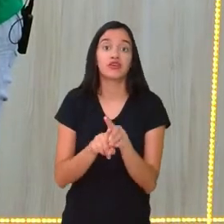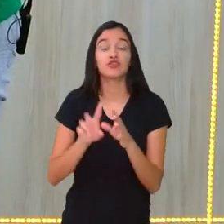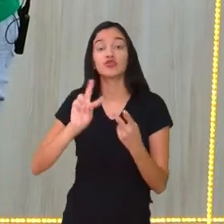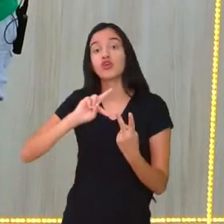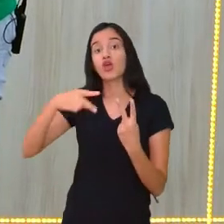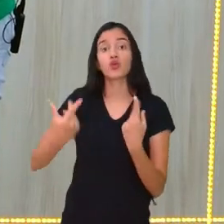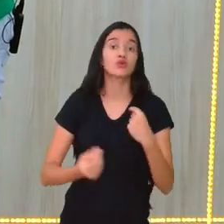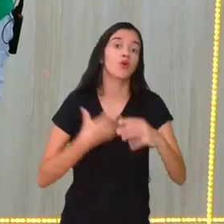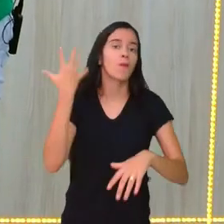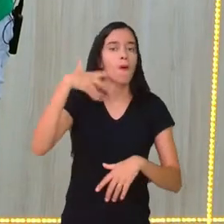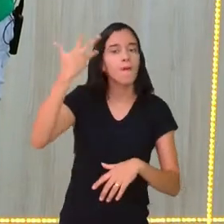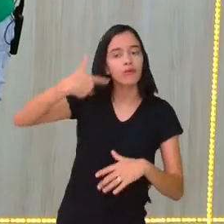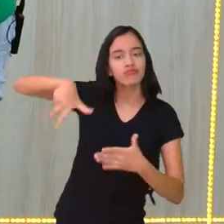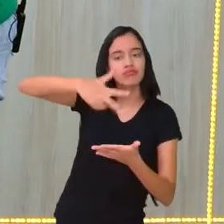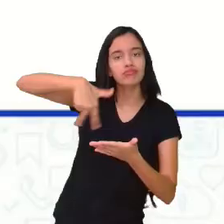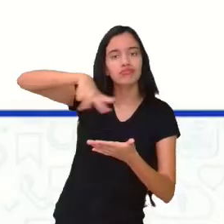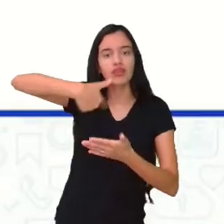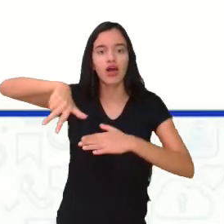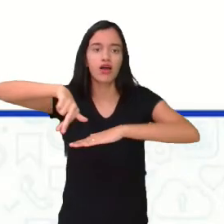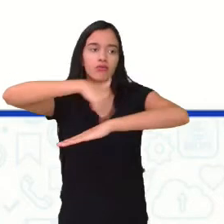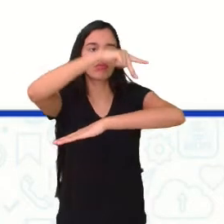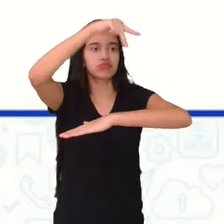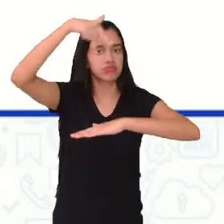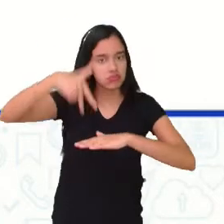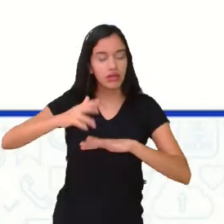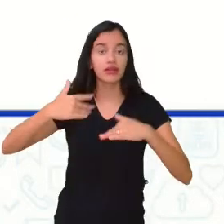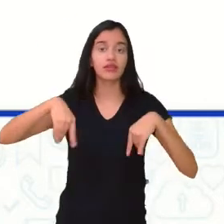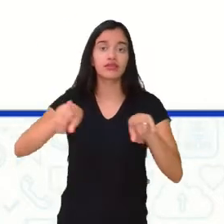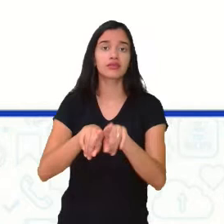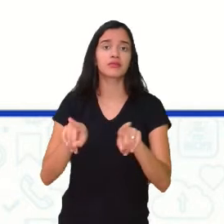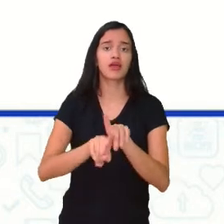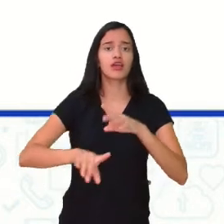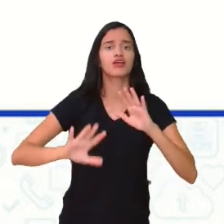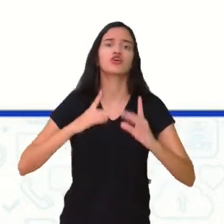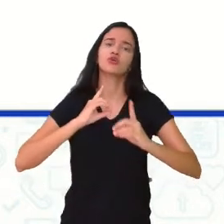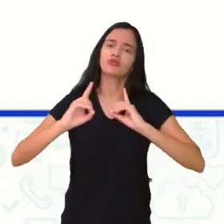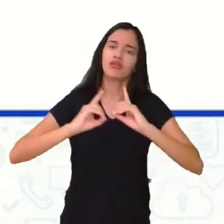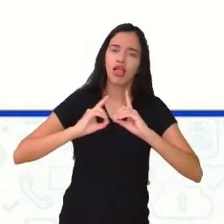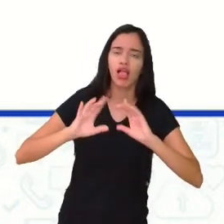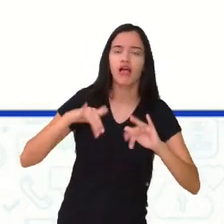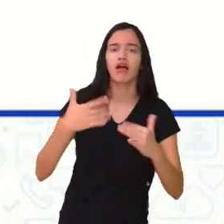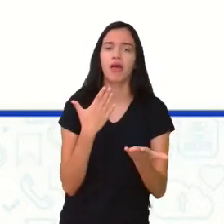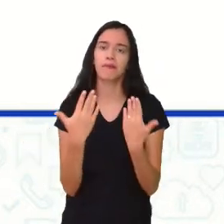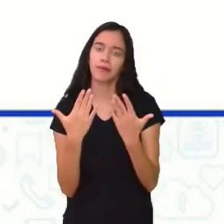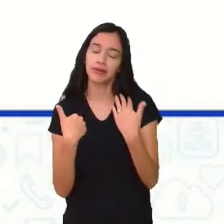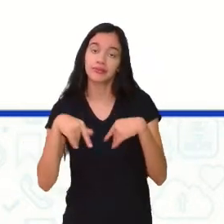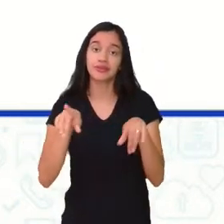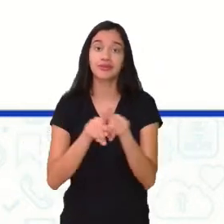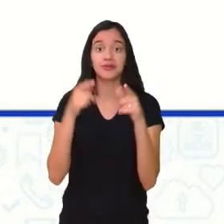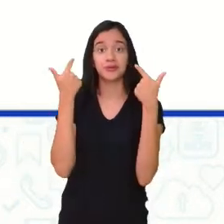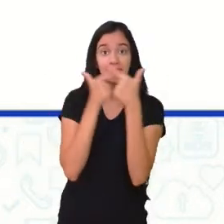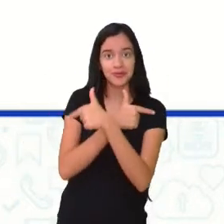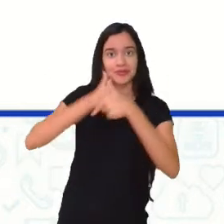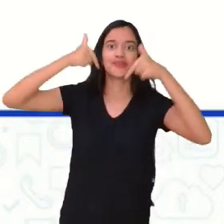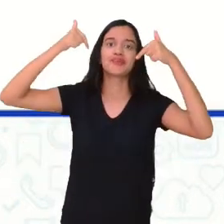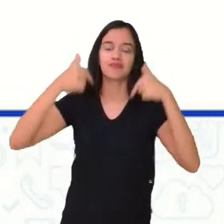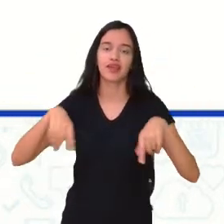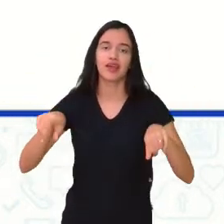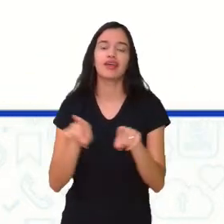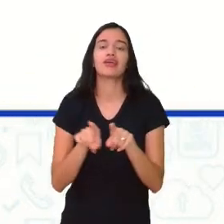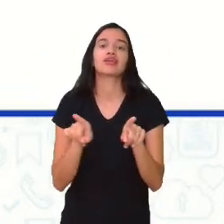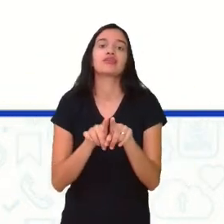recursos, né, como a música, a dança, as acrobacias, os diálogos pejados de ironia e humor, explorava-se os